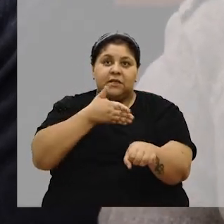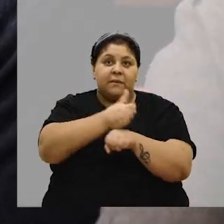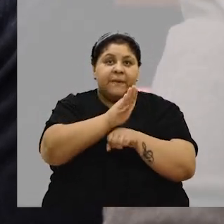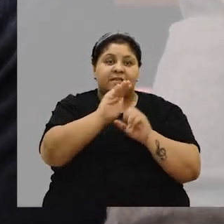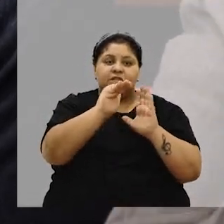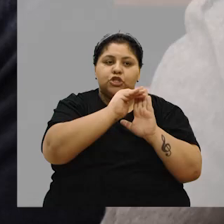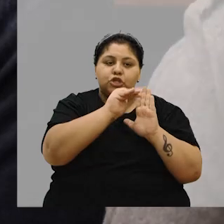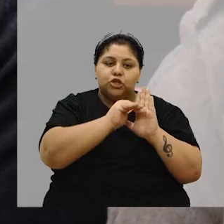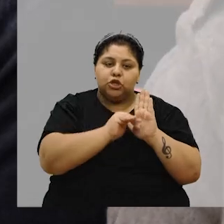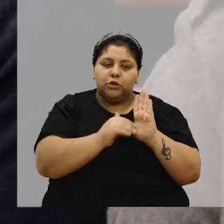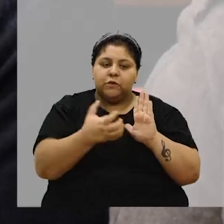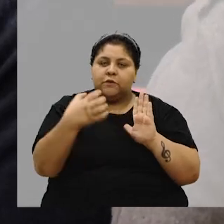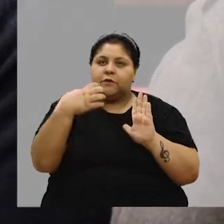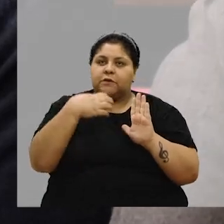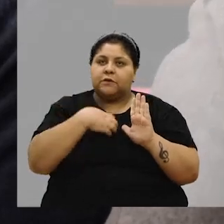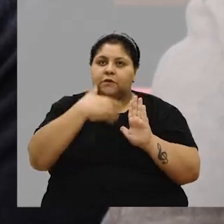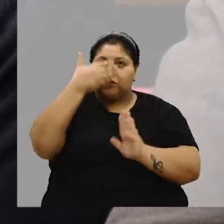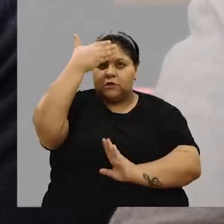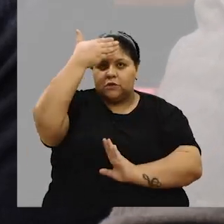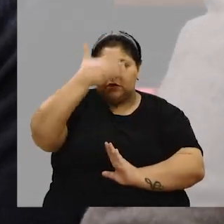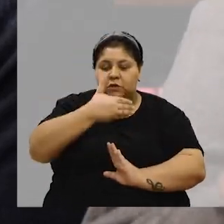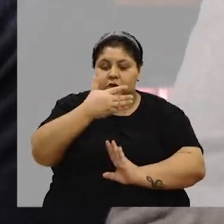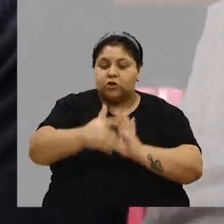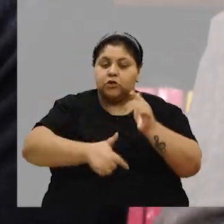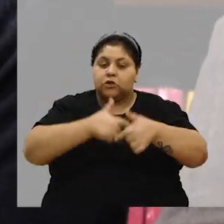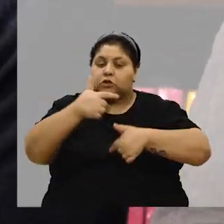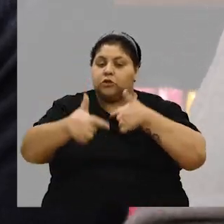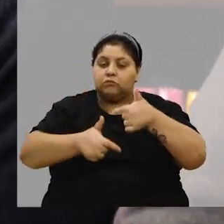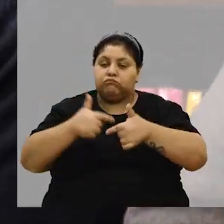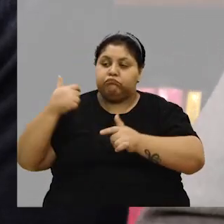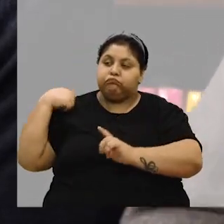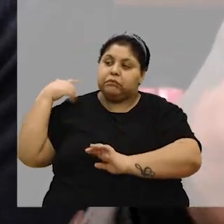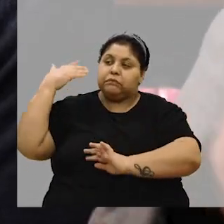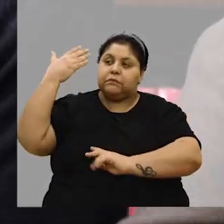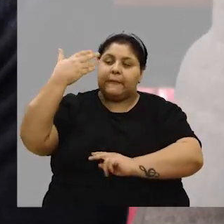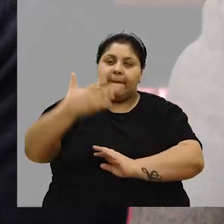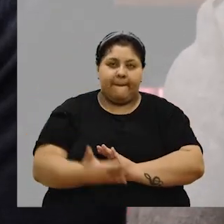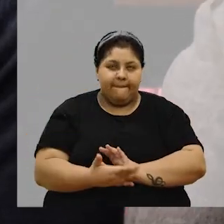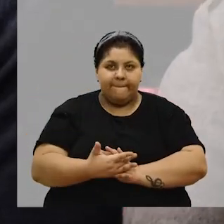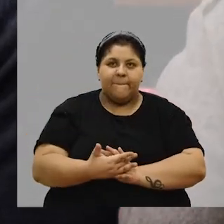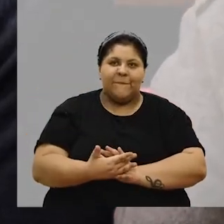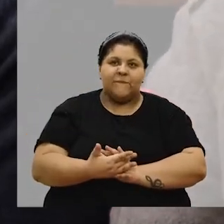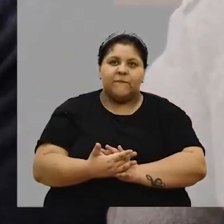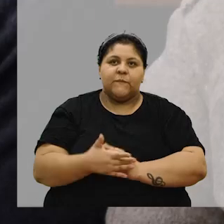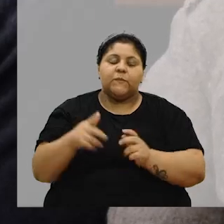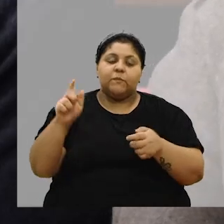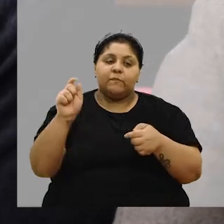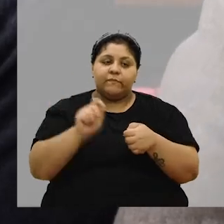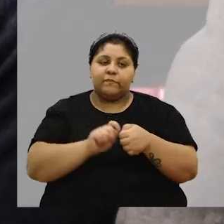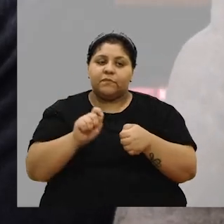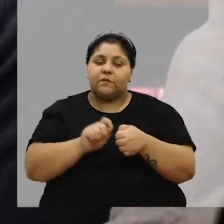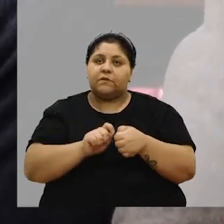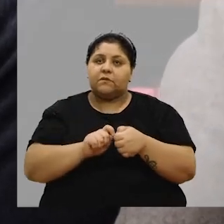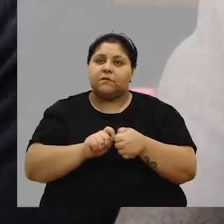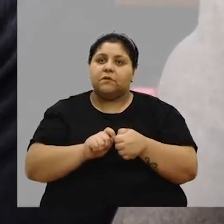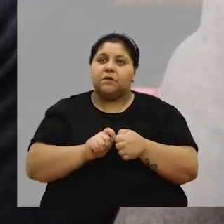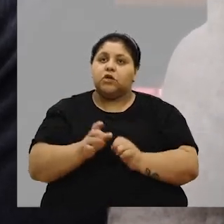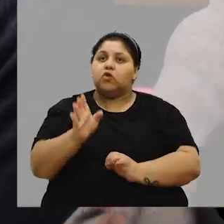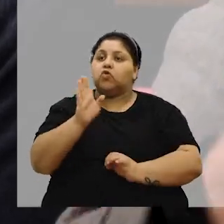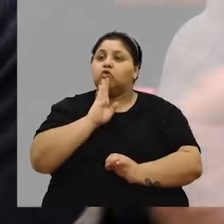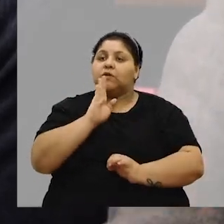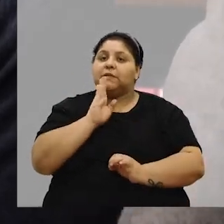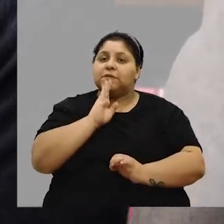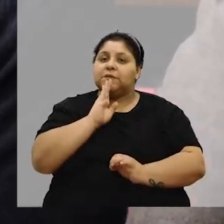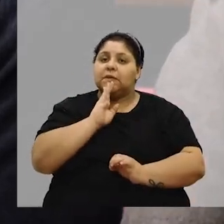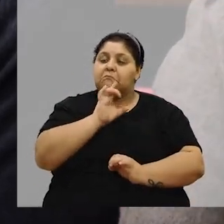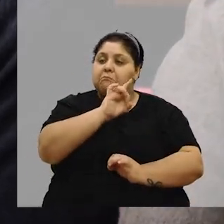que frequentam o programa no sentido de comprovar os seus trabalhos, as suas trajetórias, né? E